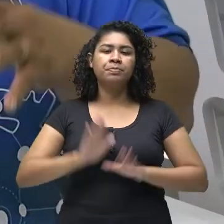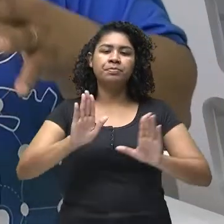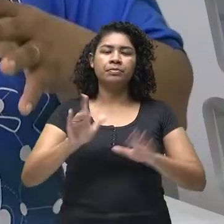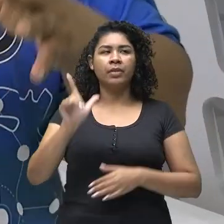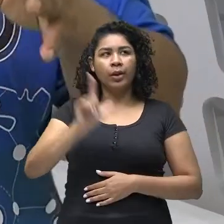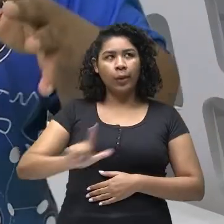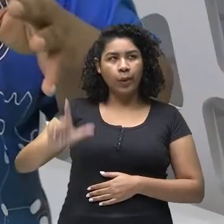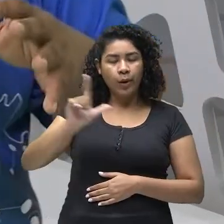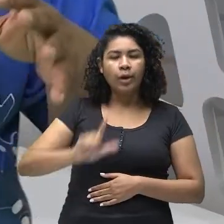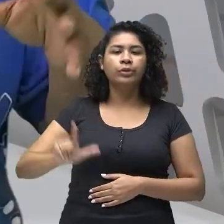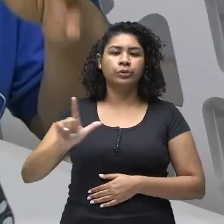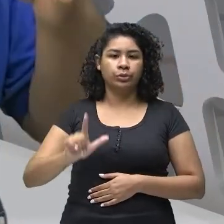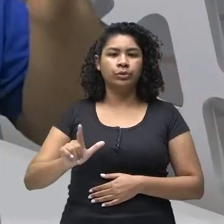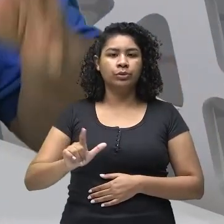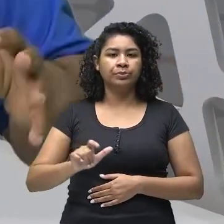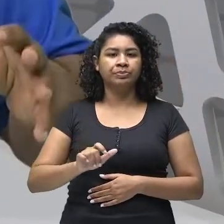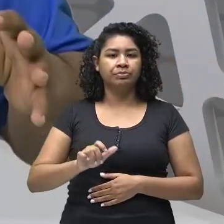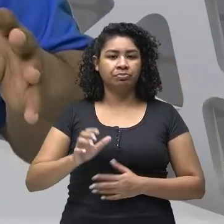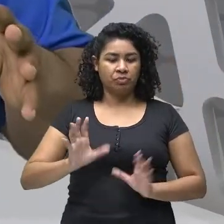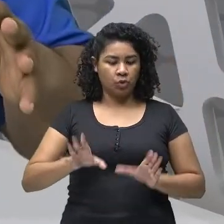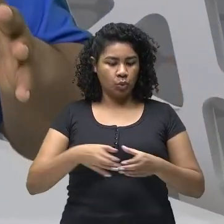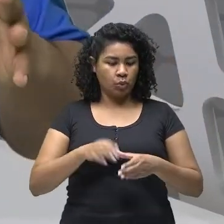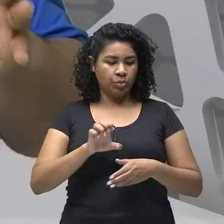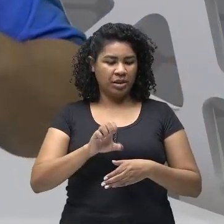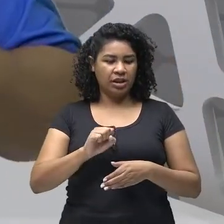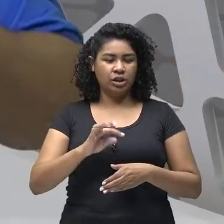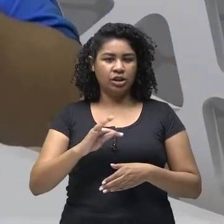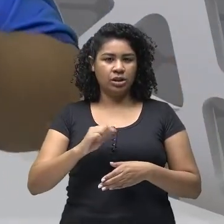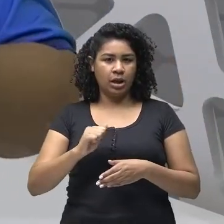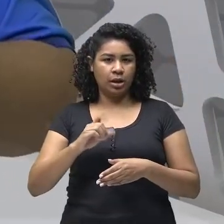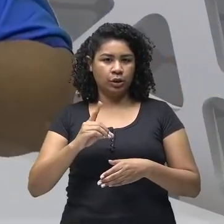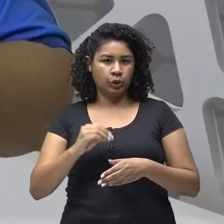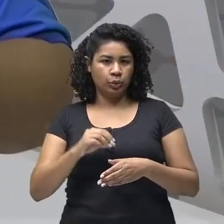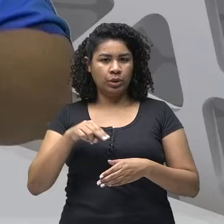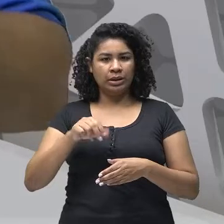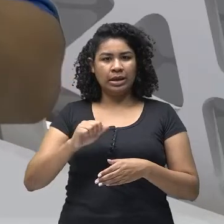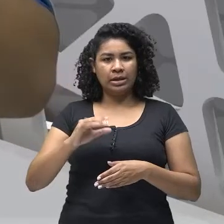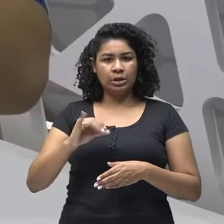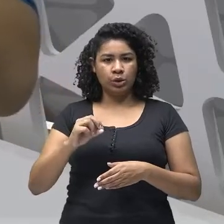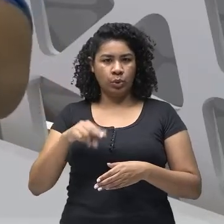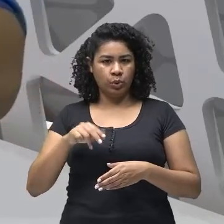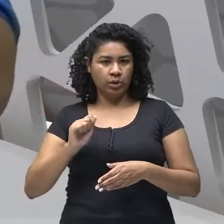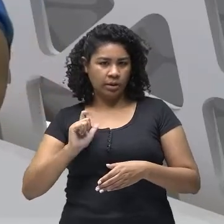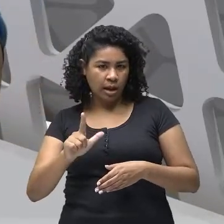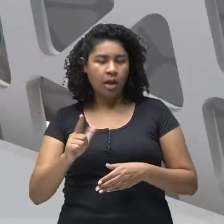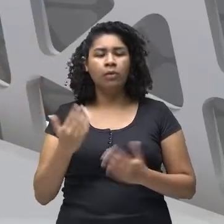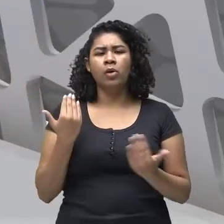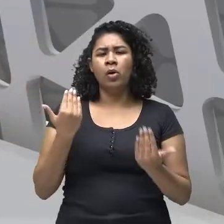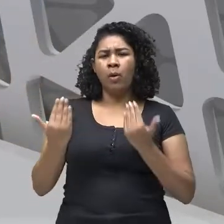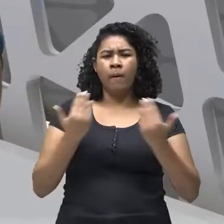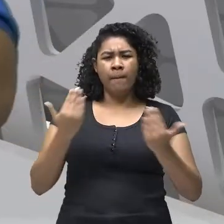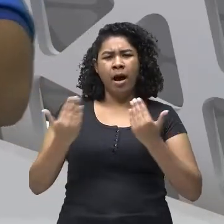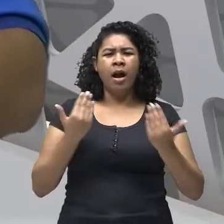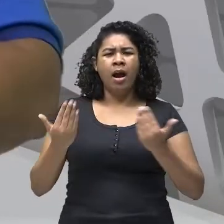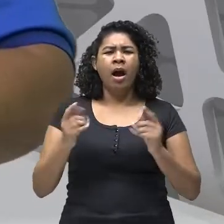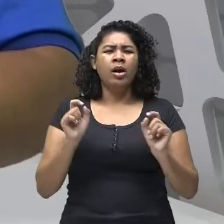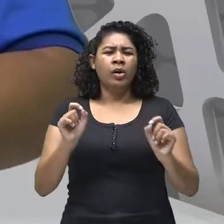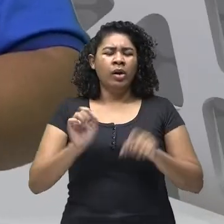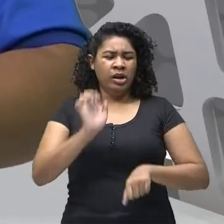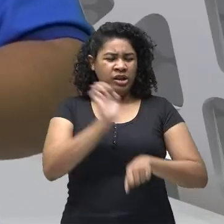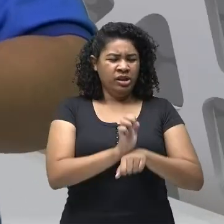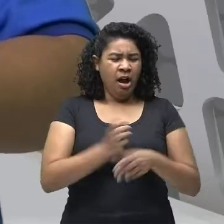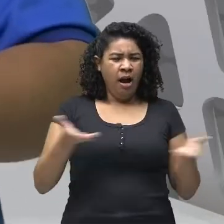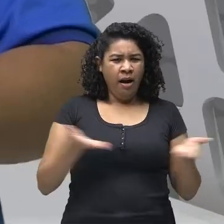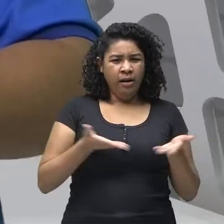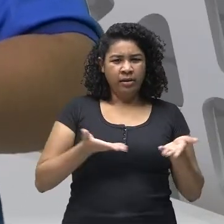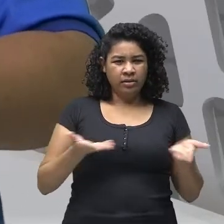dizer que os estados nacionais, naquele momento, podem ser comparados à questão do Estado hoje, né,